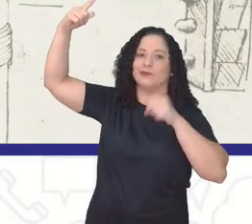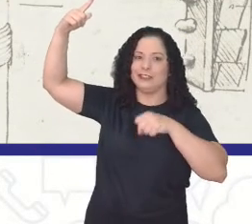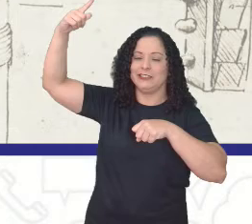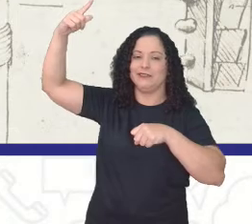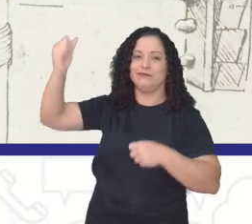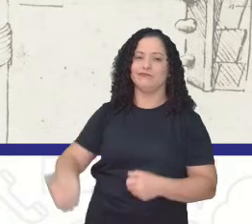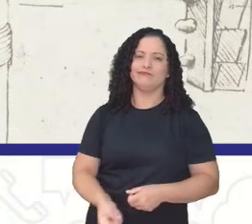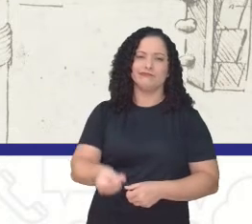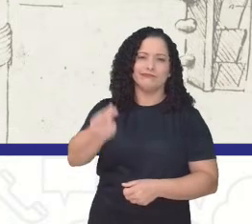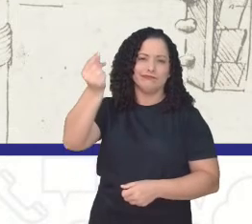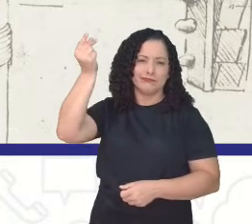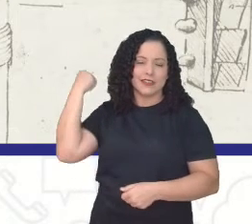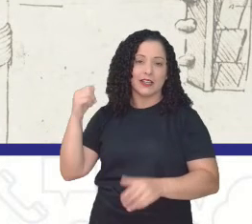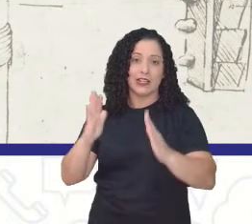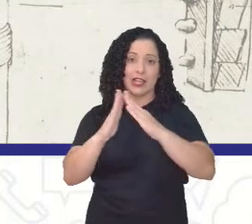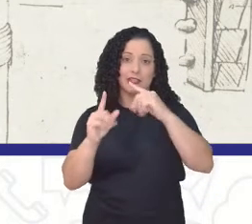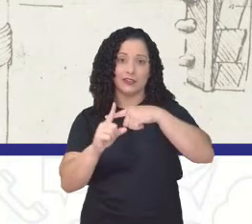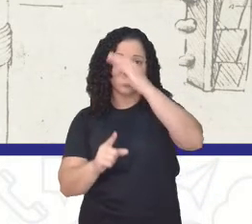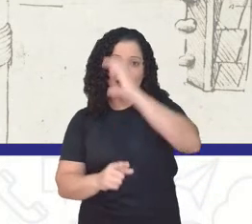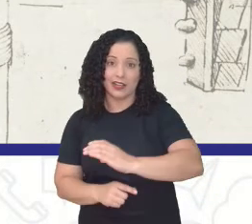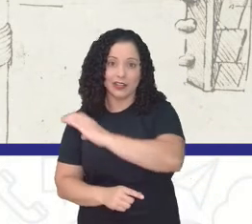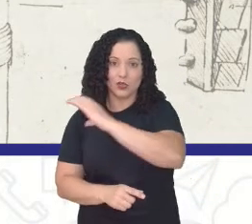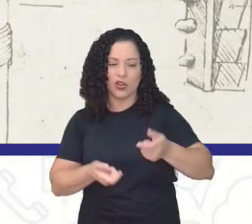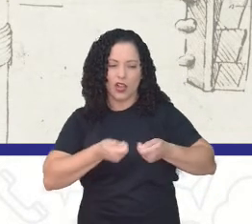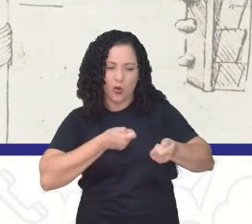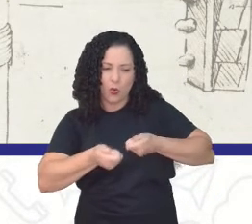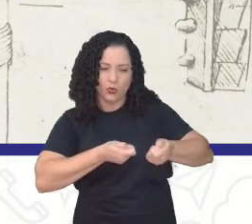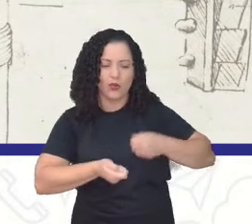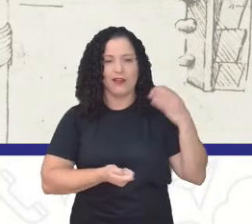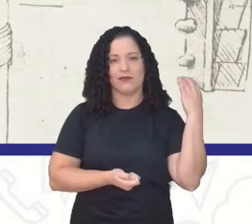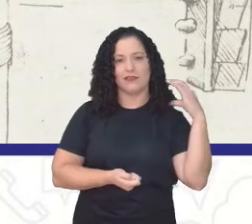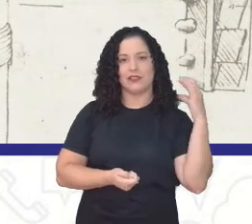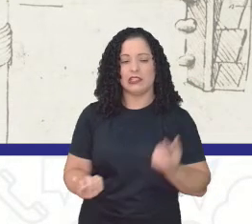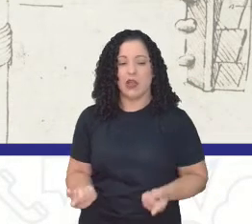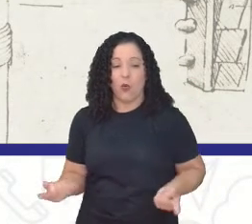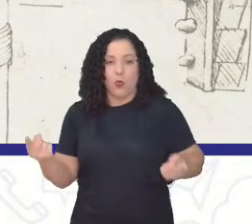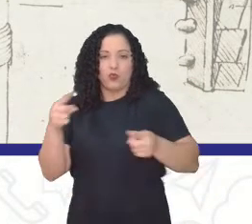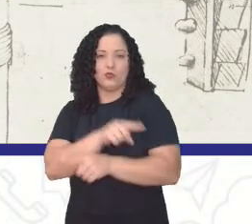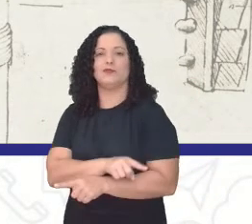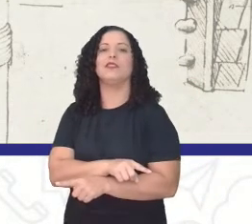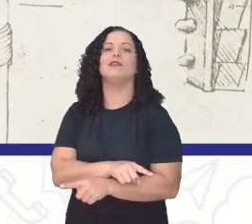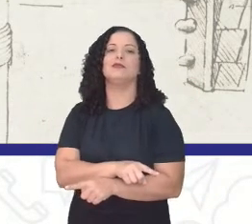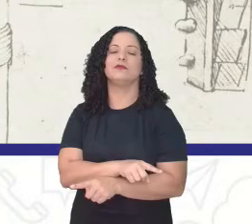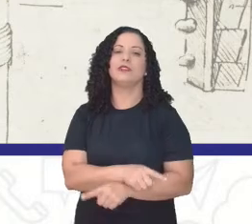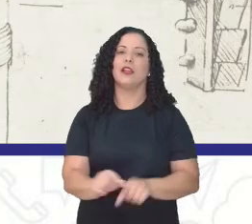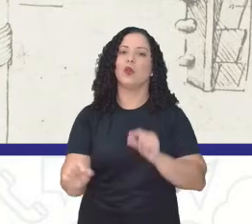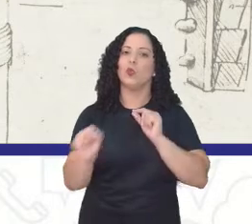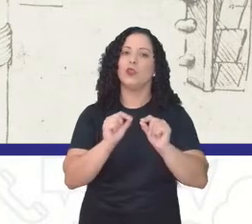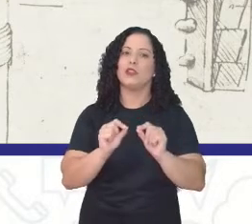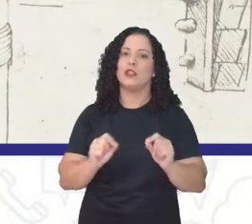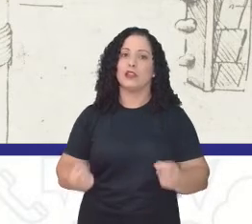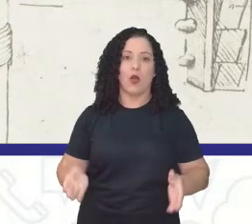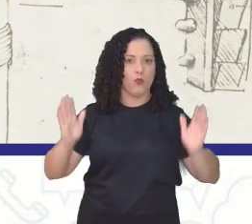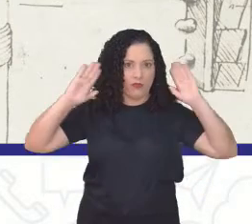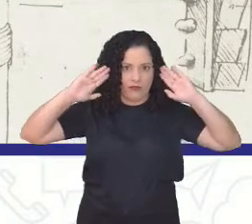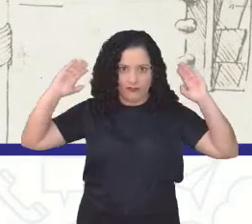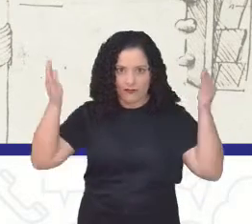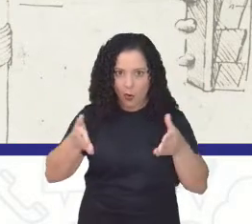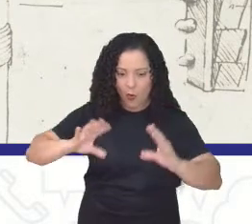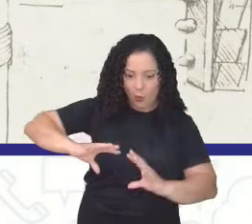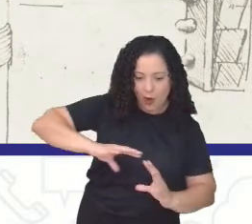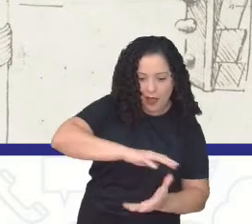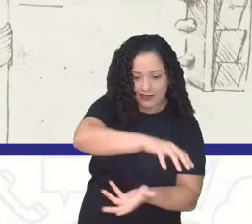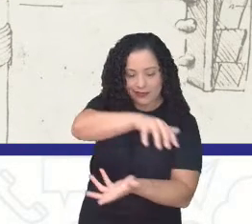Igreja Católica controlava totalmente a ciência e sustentava a visão oposta, de que o centro era a Terra.